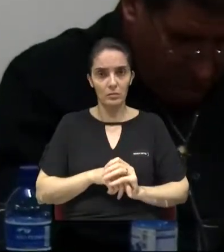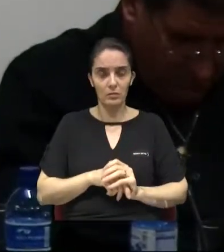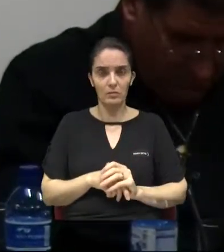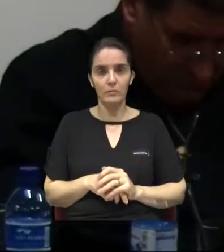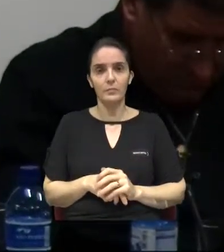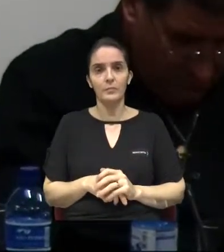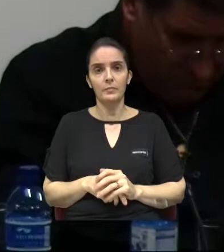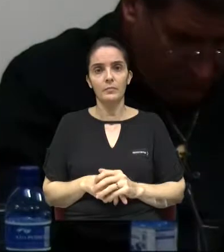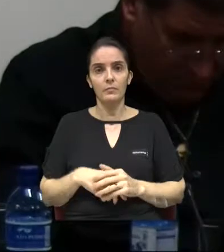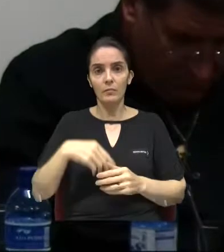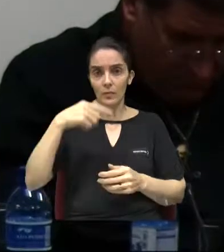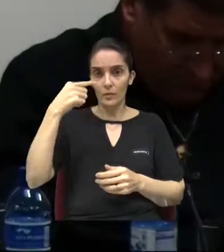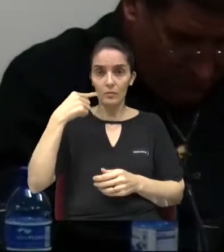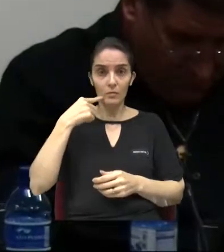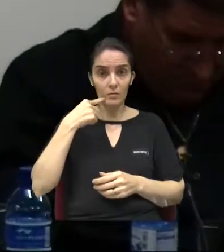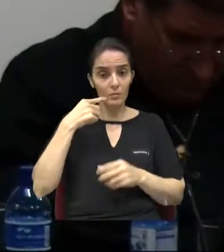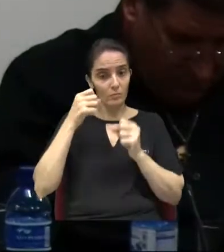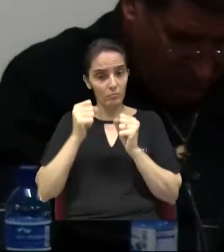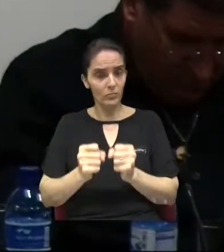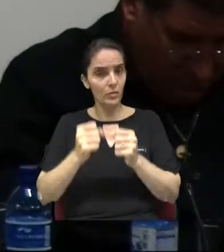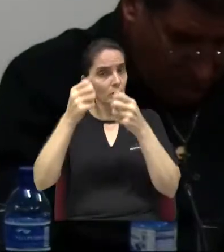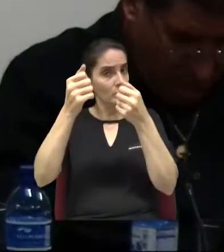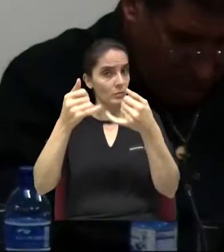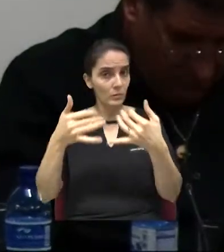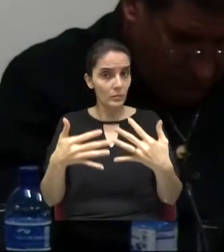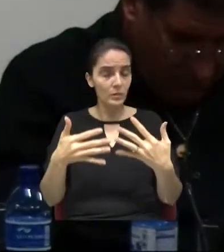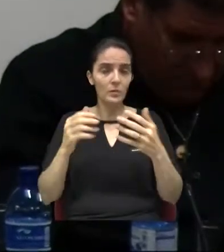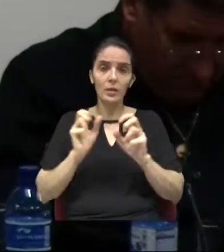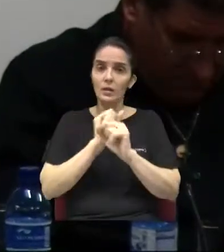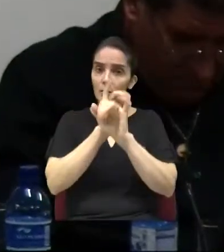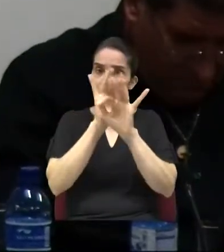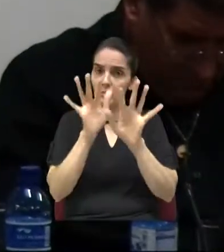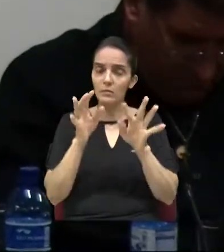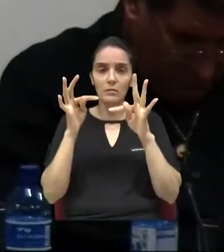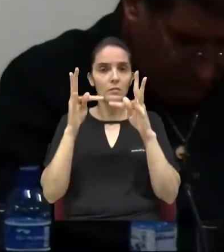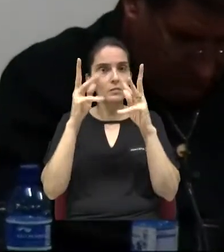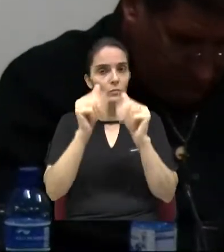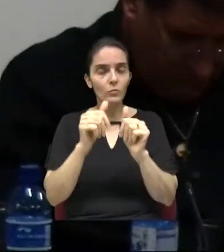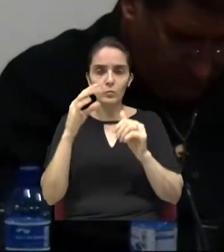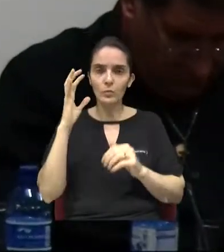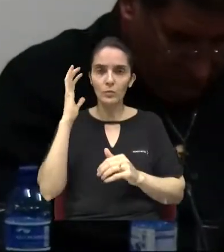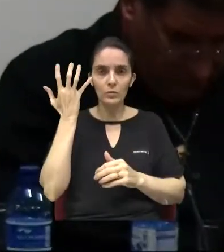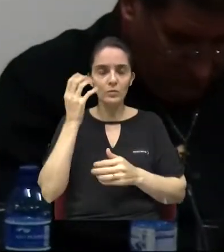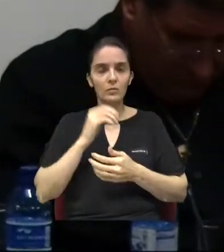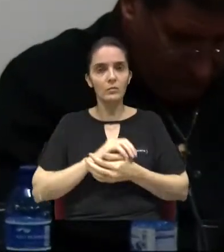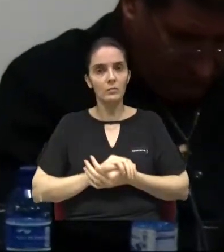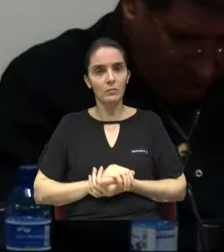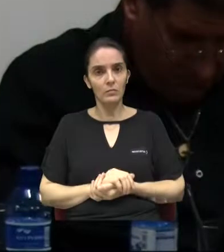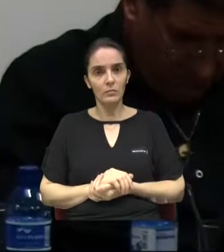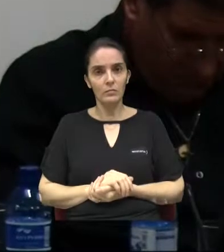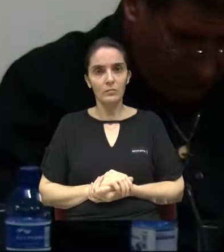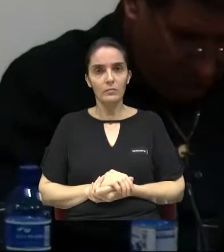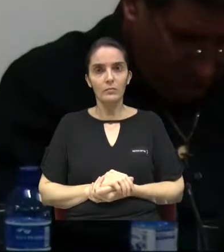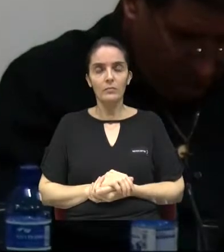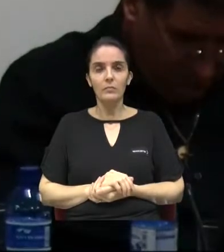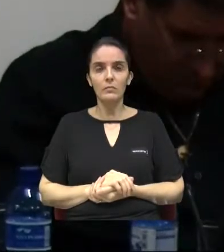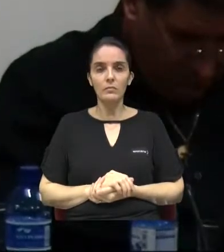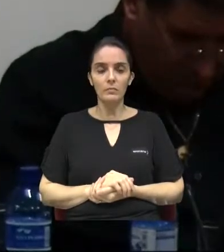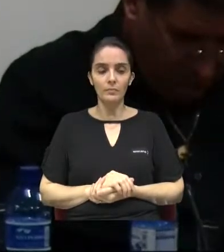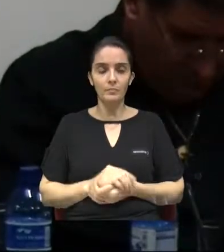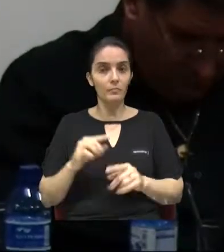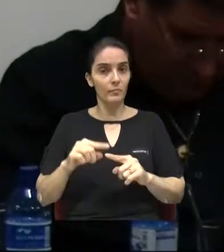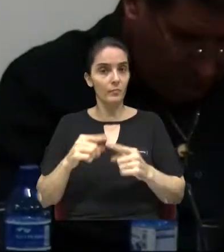que o senhor possa justificar, esclarecer todos os fatos desse mal-entendido. Mas